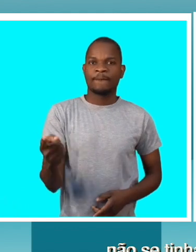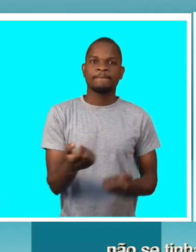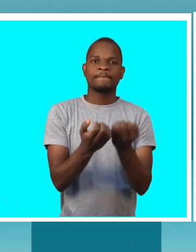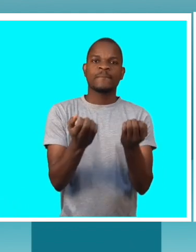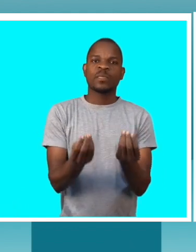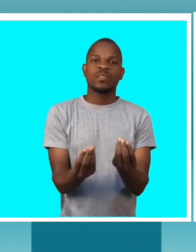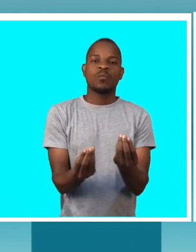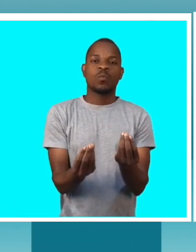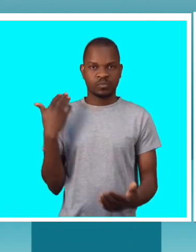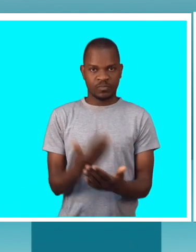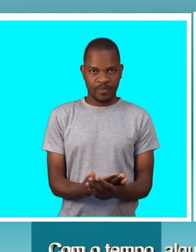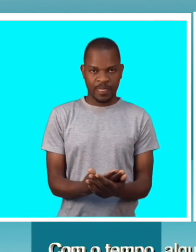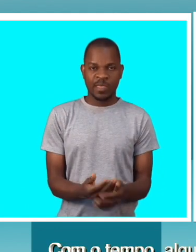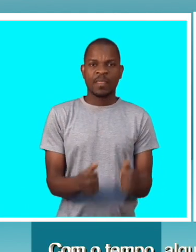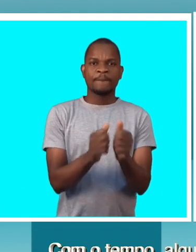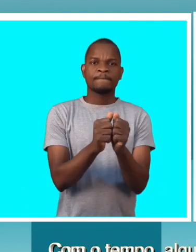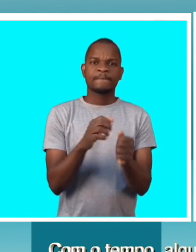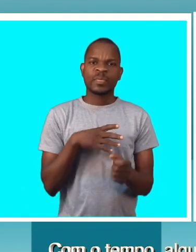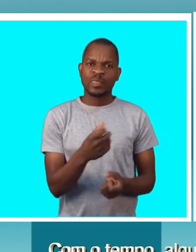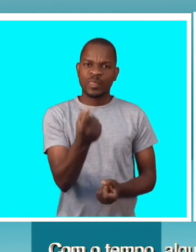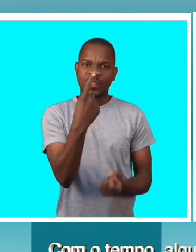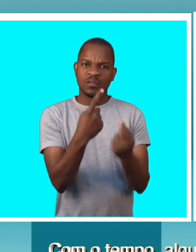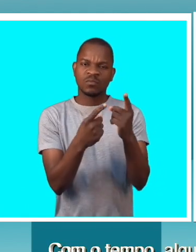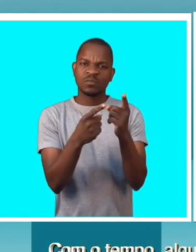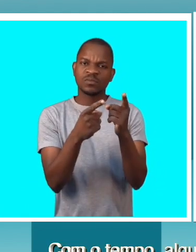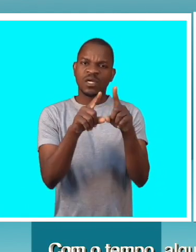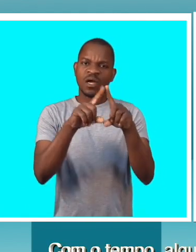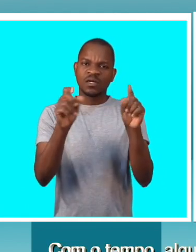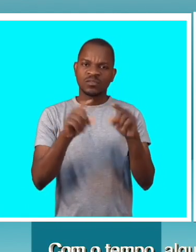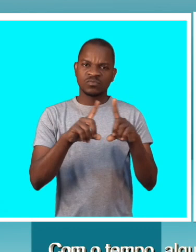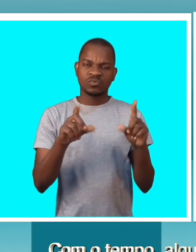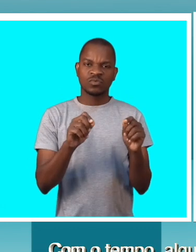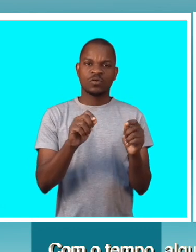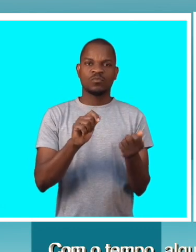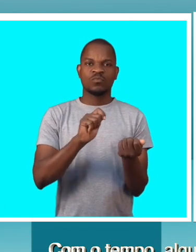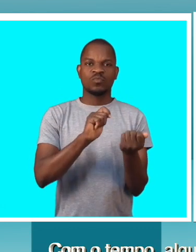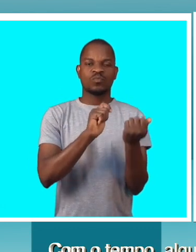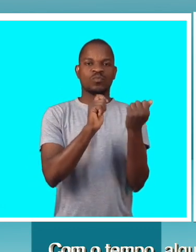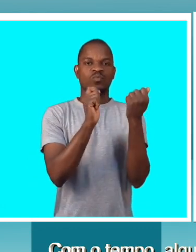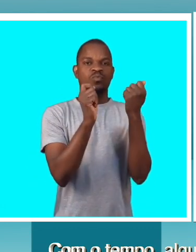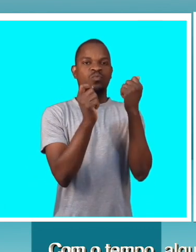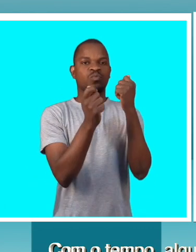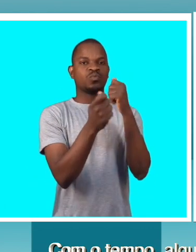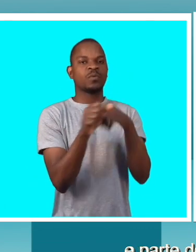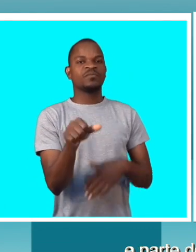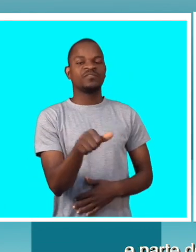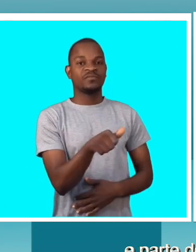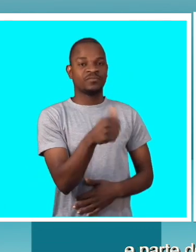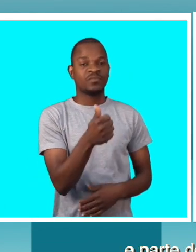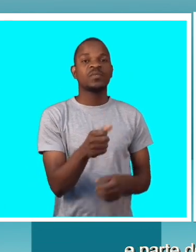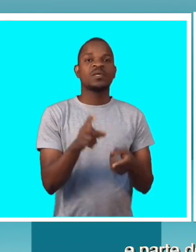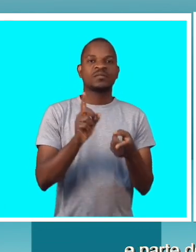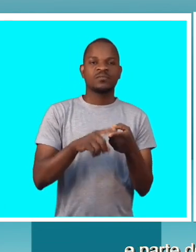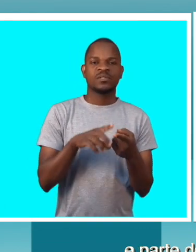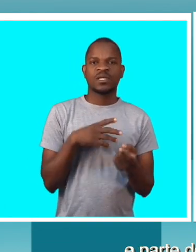das crianças. Com o tempo, alguns destes mitos foram caindo em desuso. E parte dos